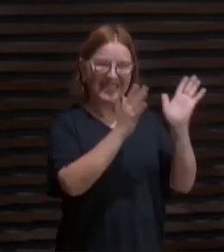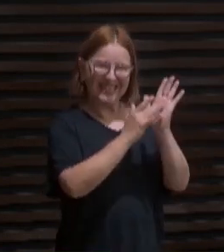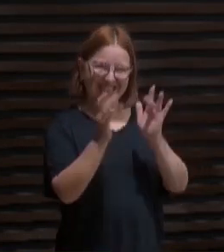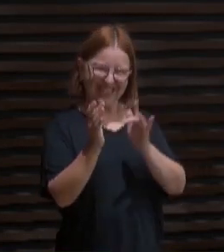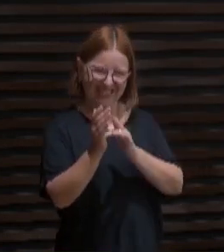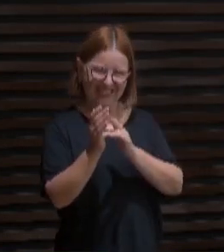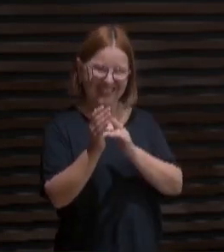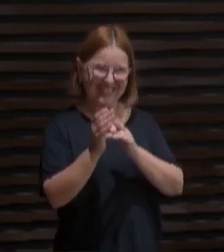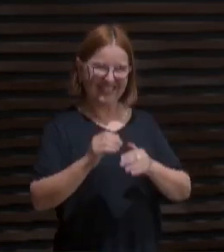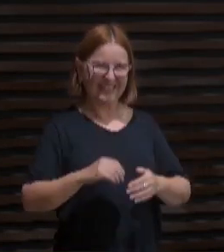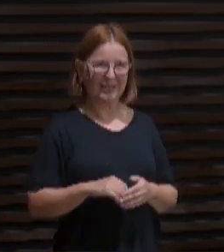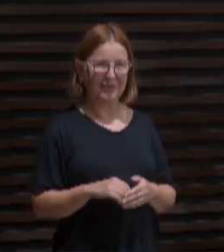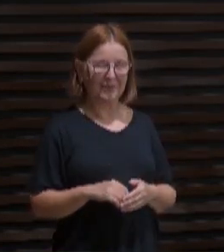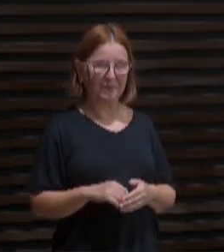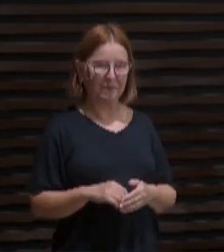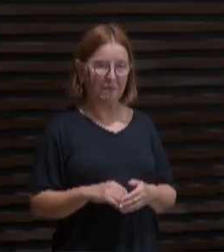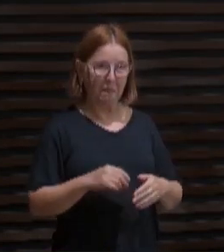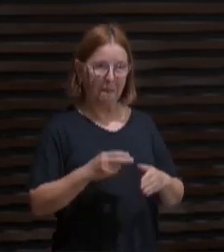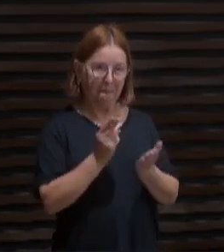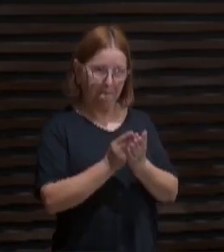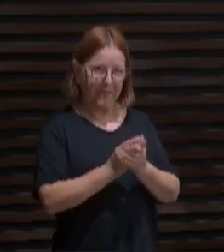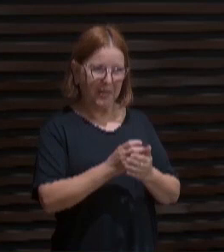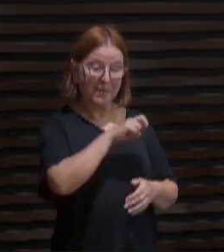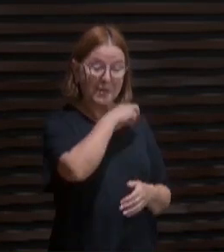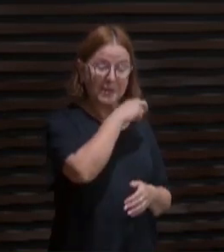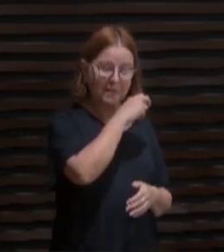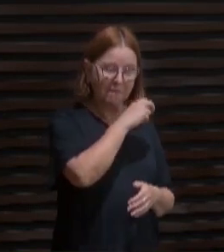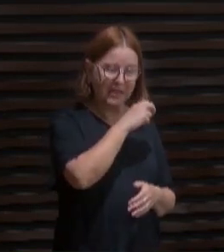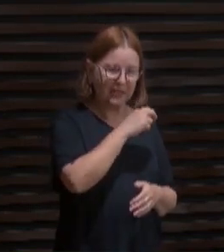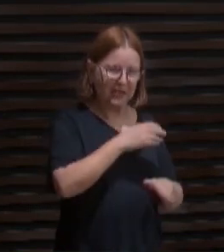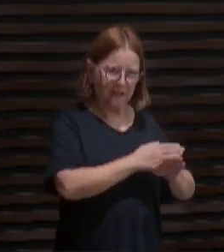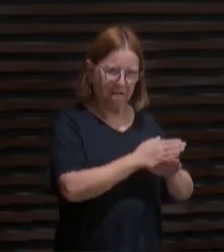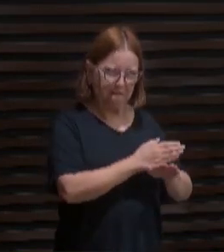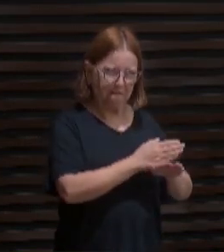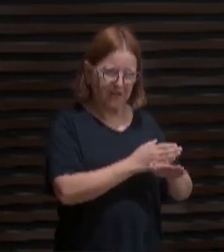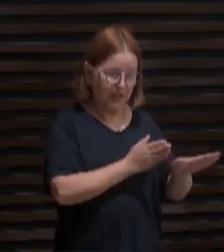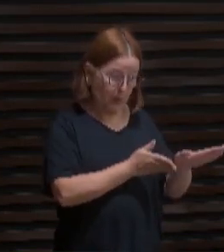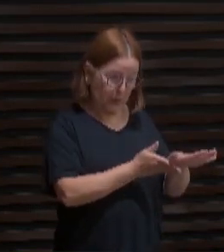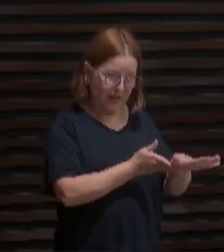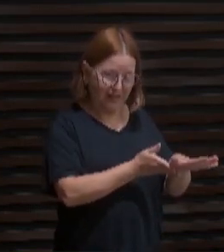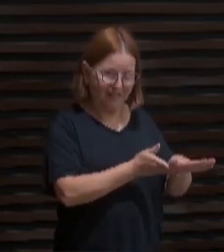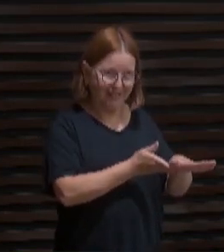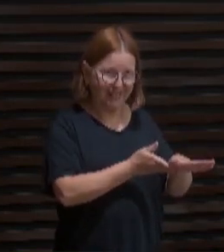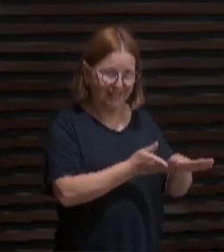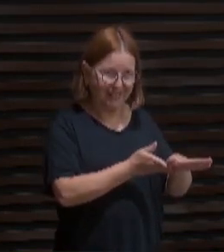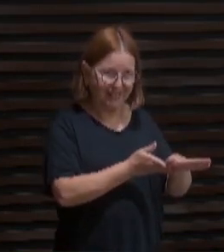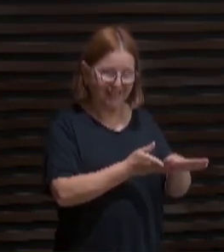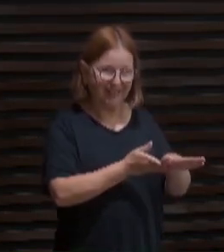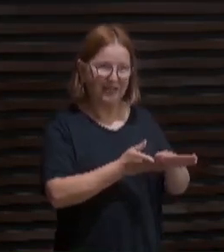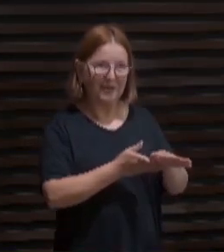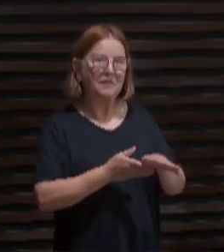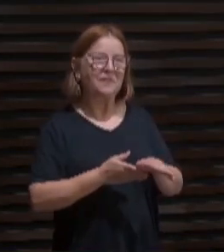lhe firas o calcanhar, saiba que aquela pisada vai ser para